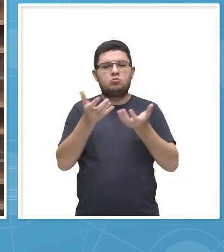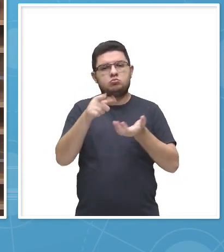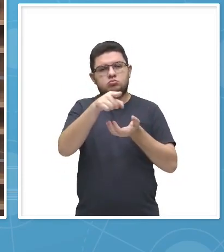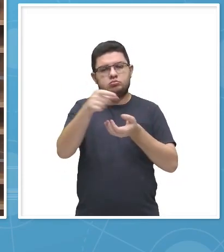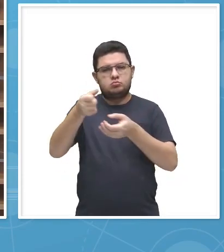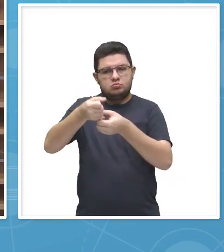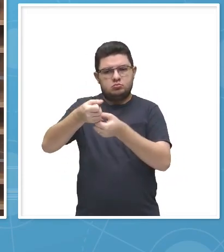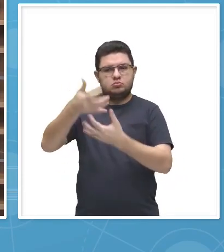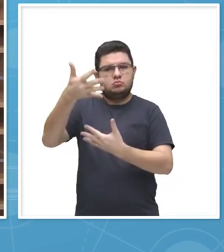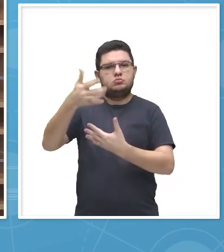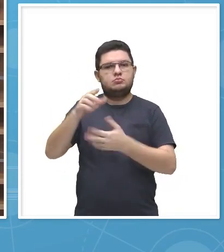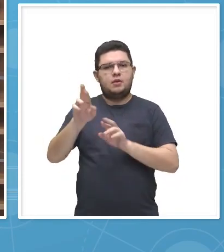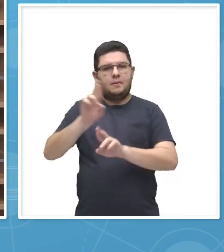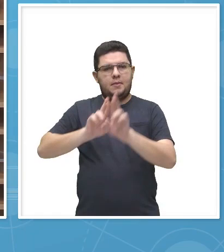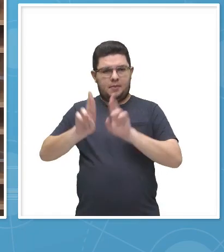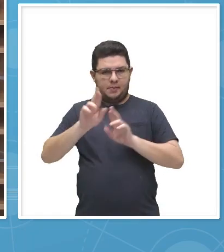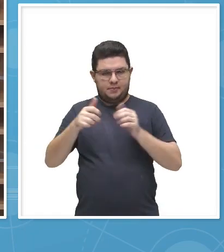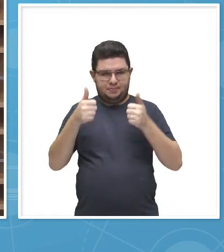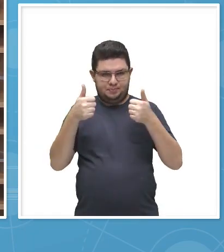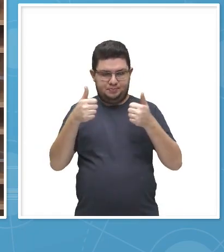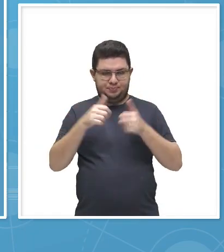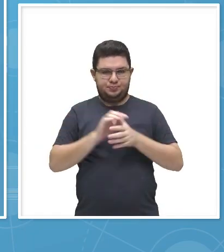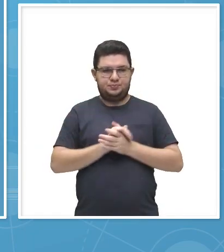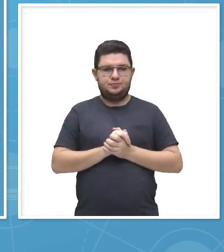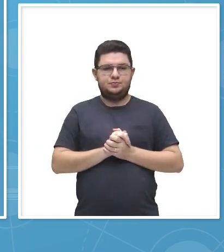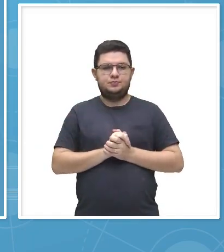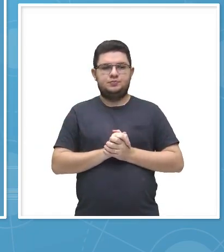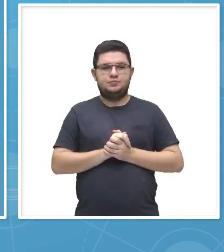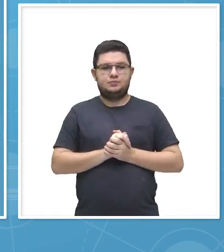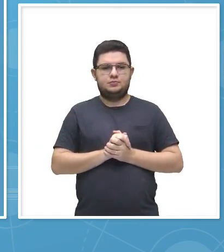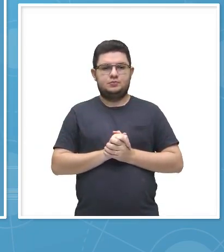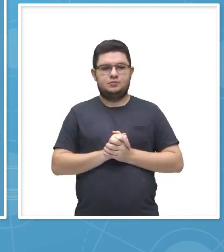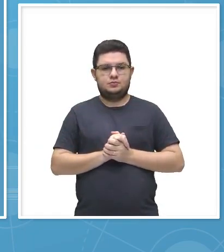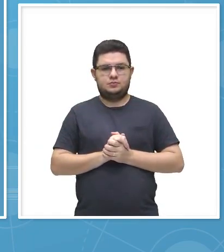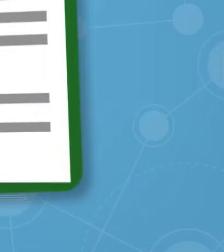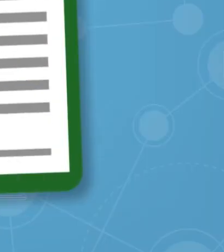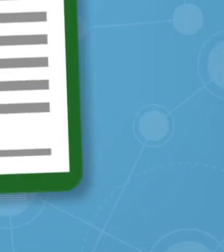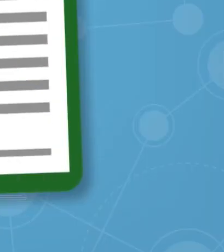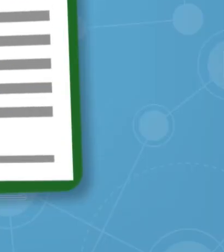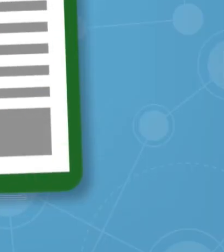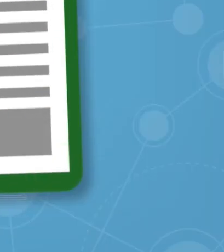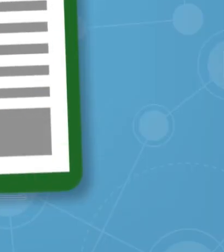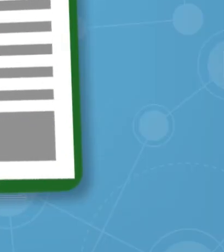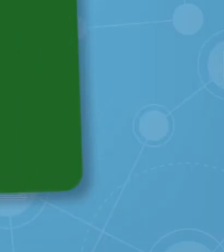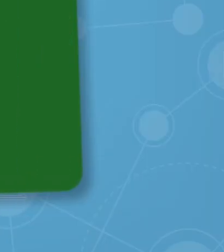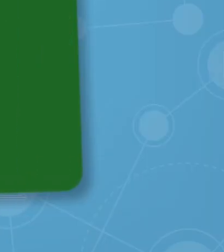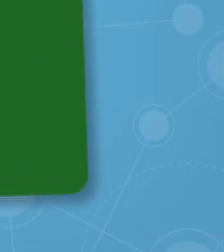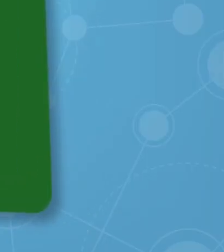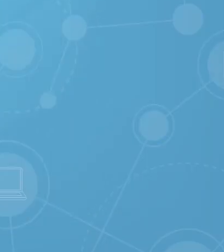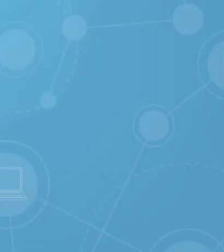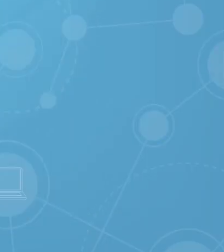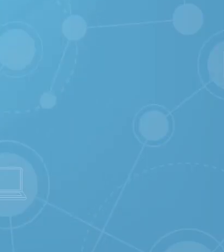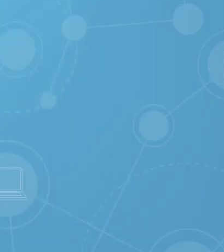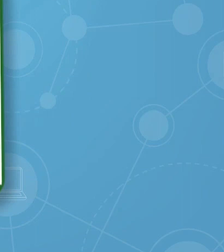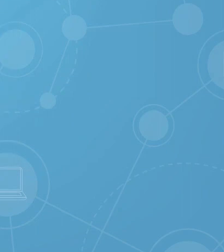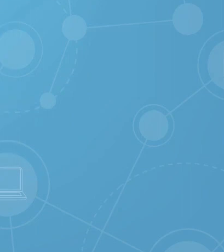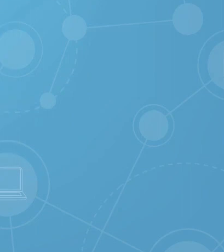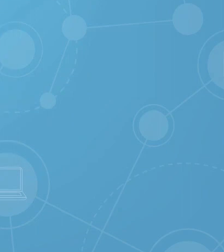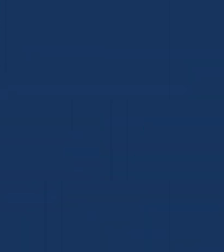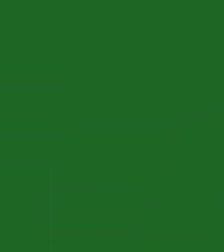respostas tudo bem eu vamos iniciar E aí Tá